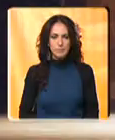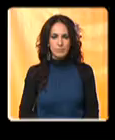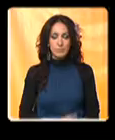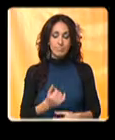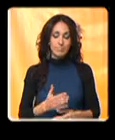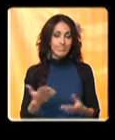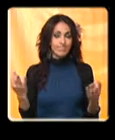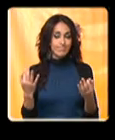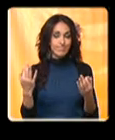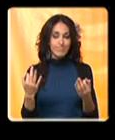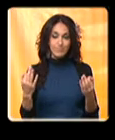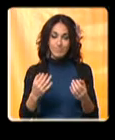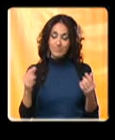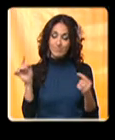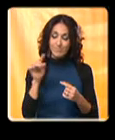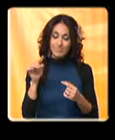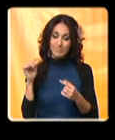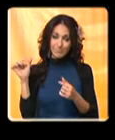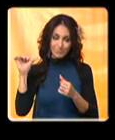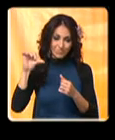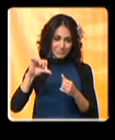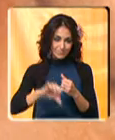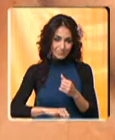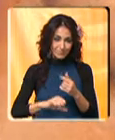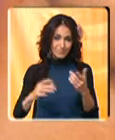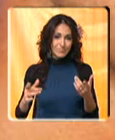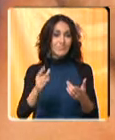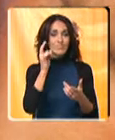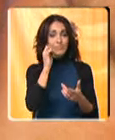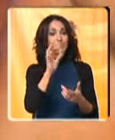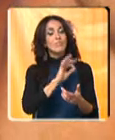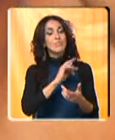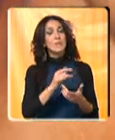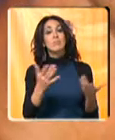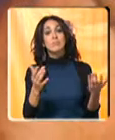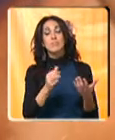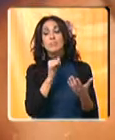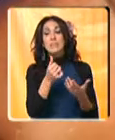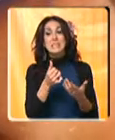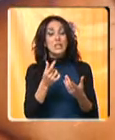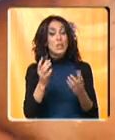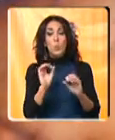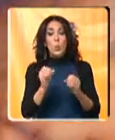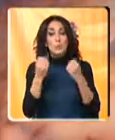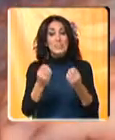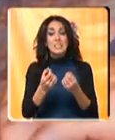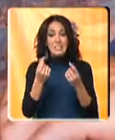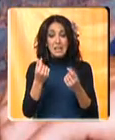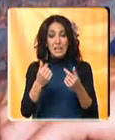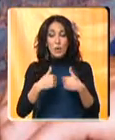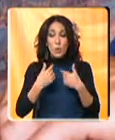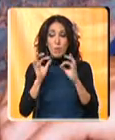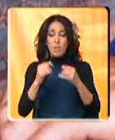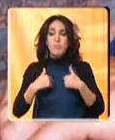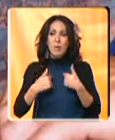Mas há muito que se instalou um ciclo negativo na sua vida. Sérgio foi perdendo a capacidade financeira de cuidar de si próprio e dos